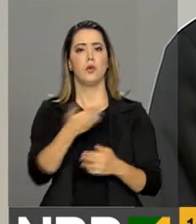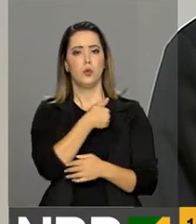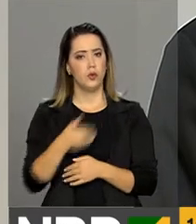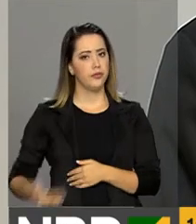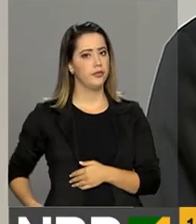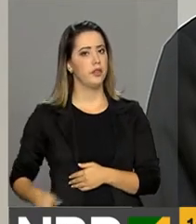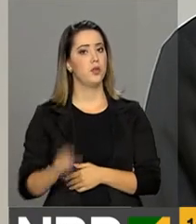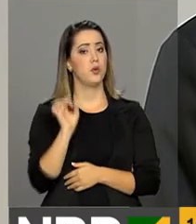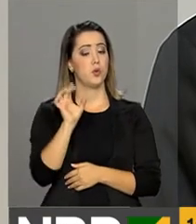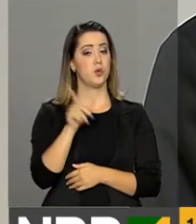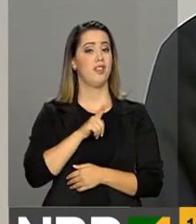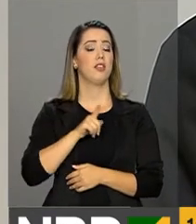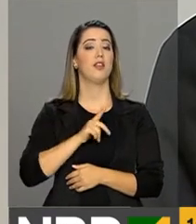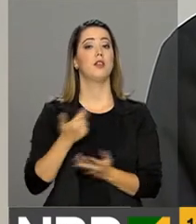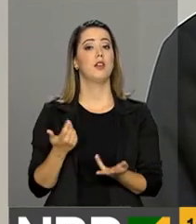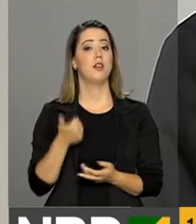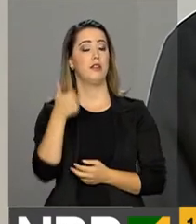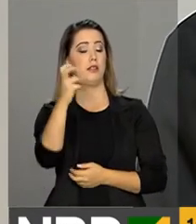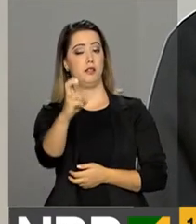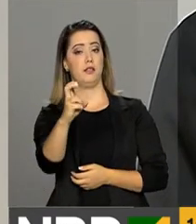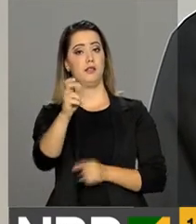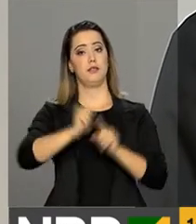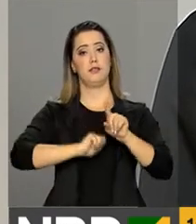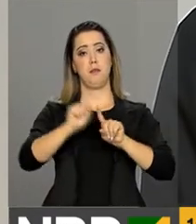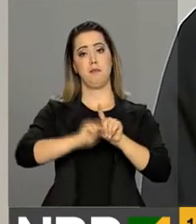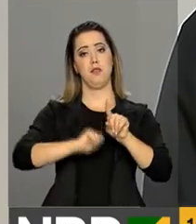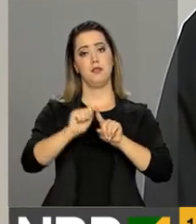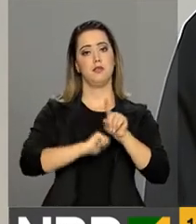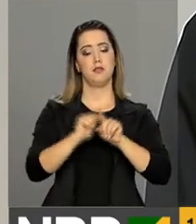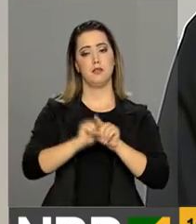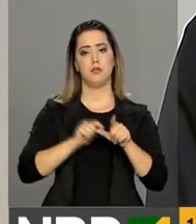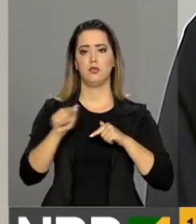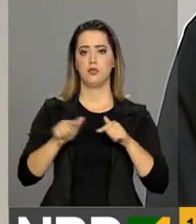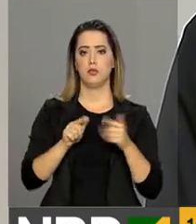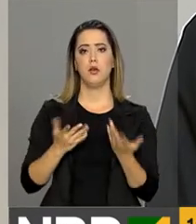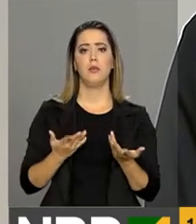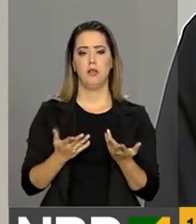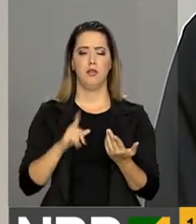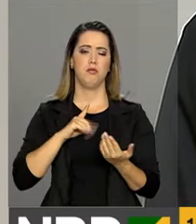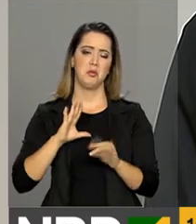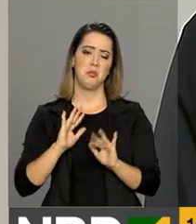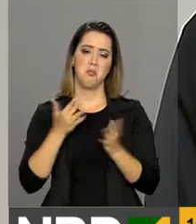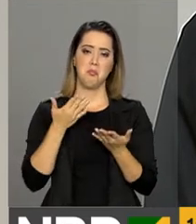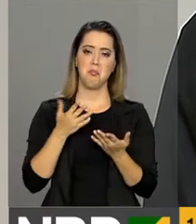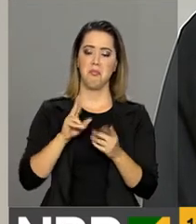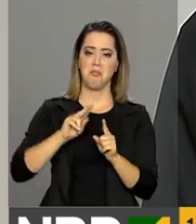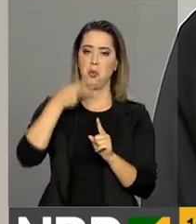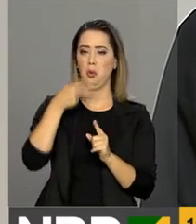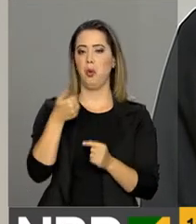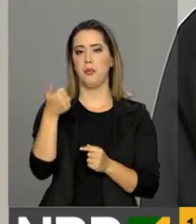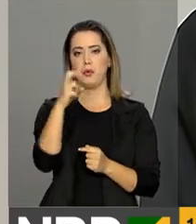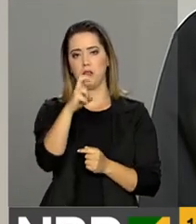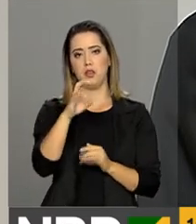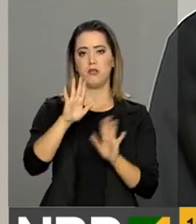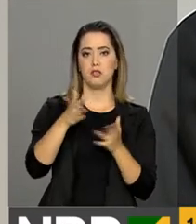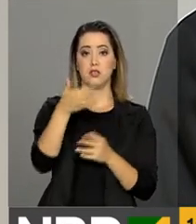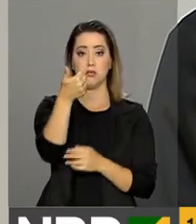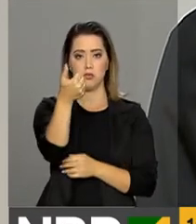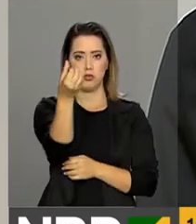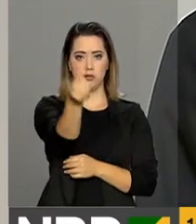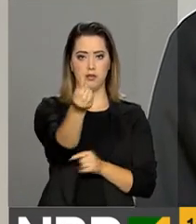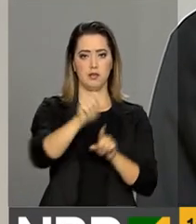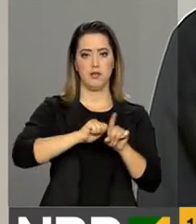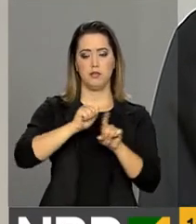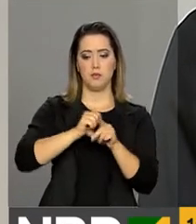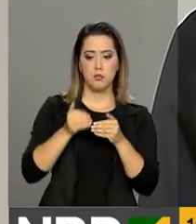com mais 15 ou 16 meses pela frente portanto nós temos que fazer tudo muito